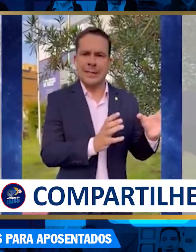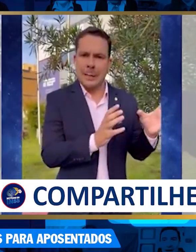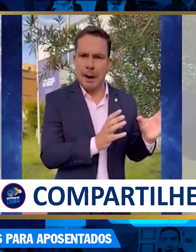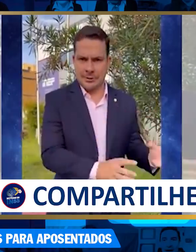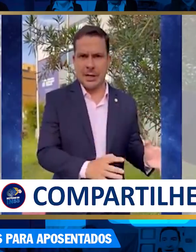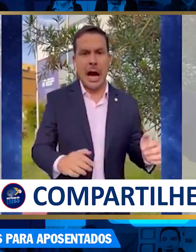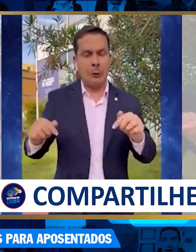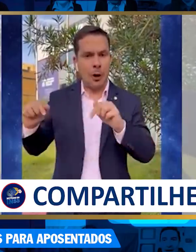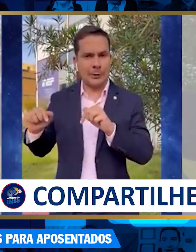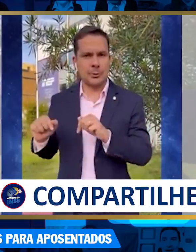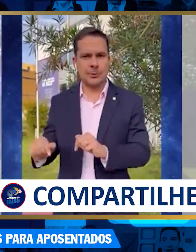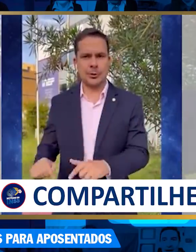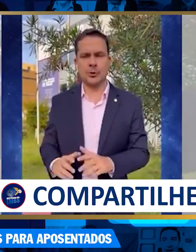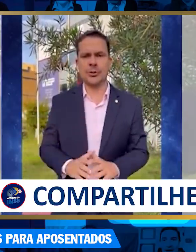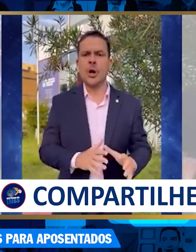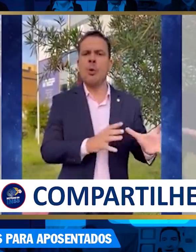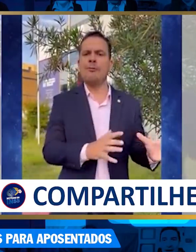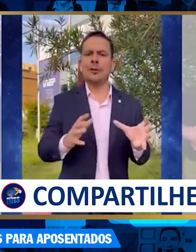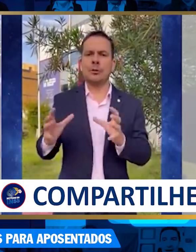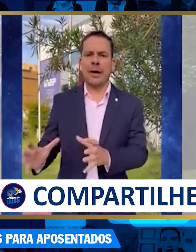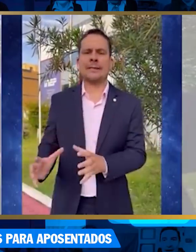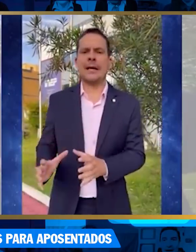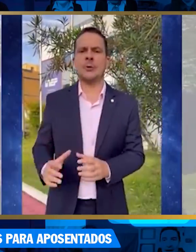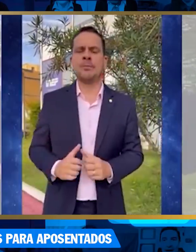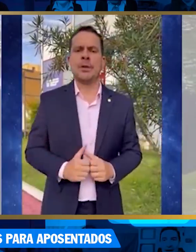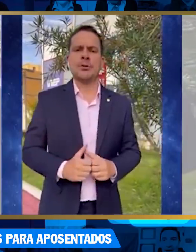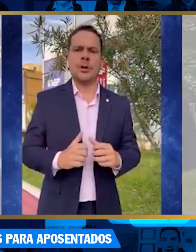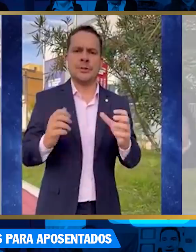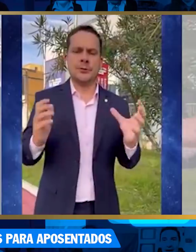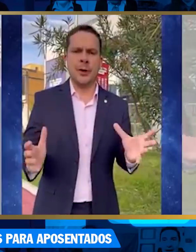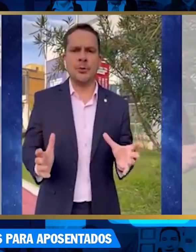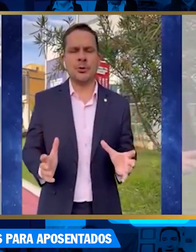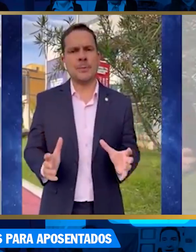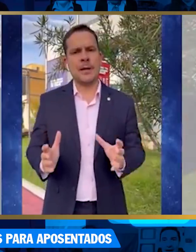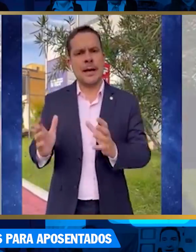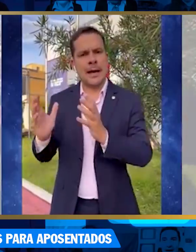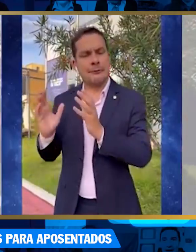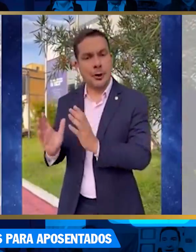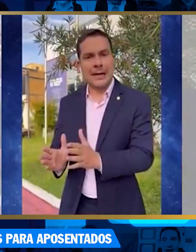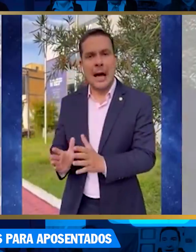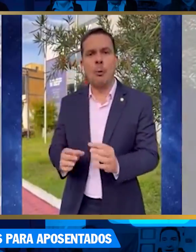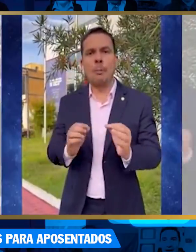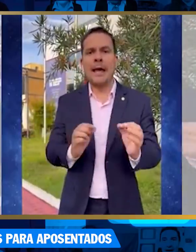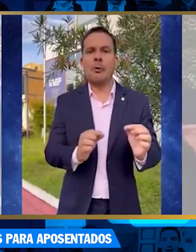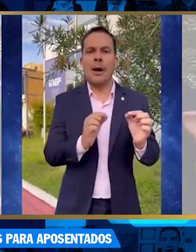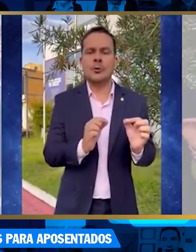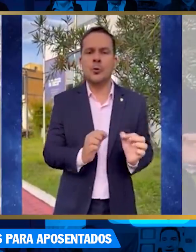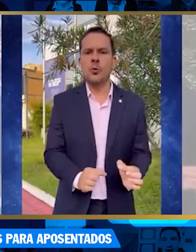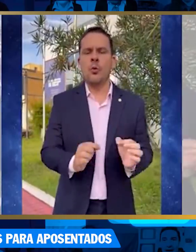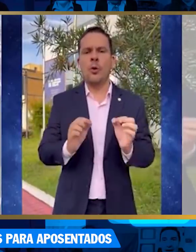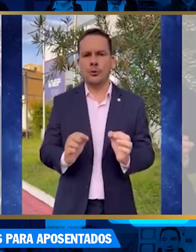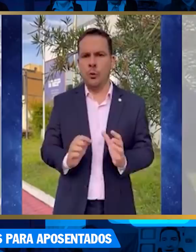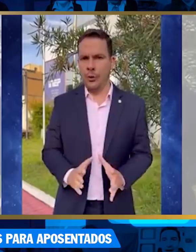% dessa margem, agora em 2022. Com a volta do recesso, nós vamos votar o PL